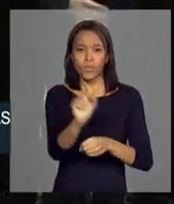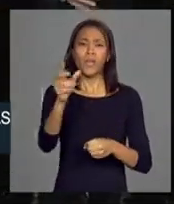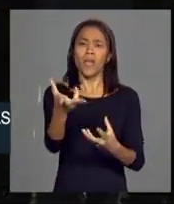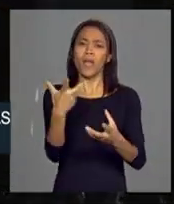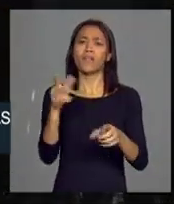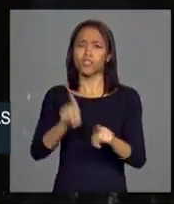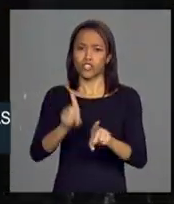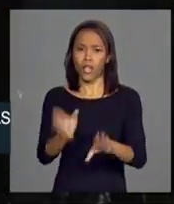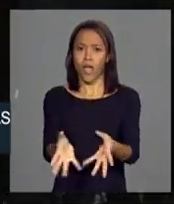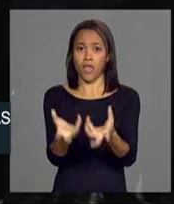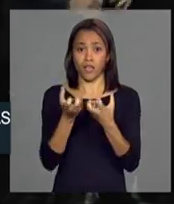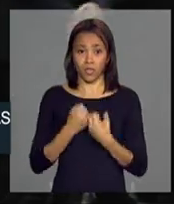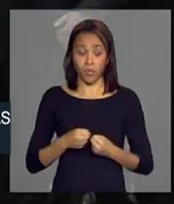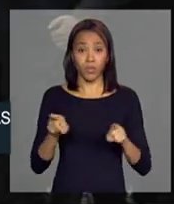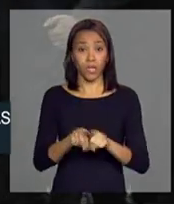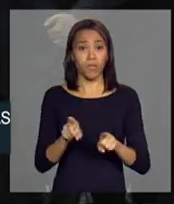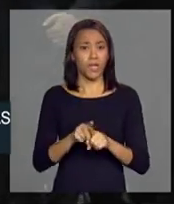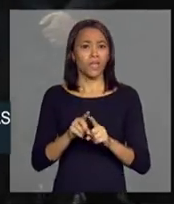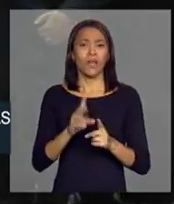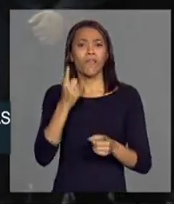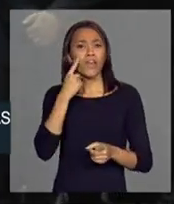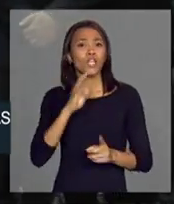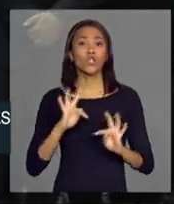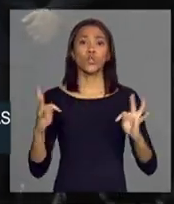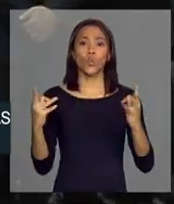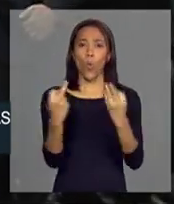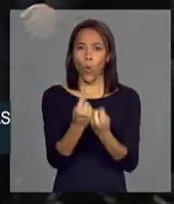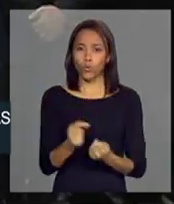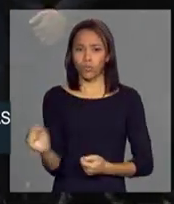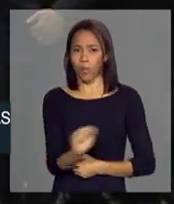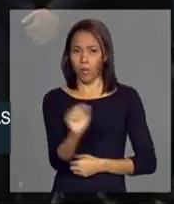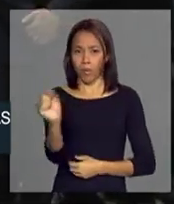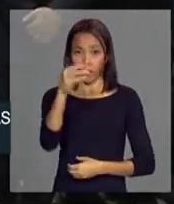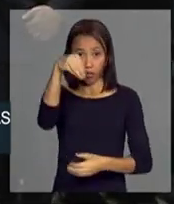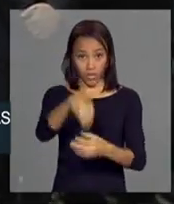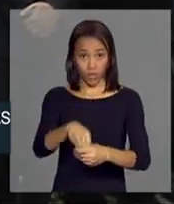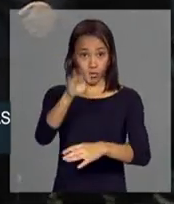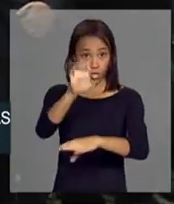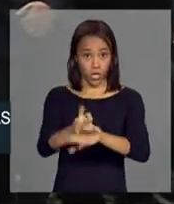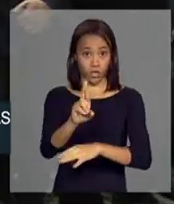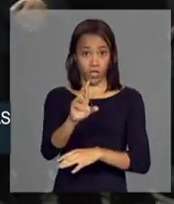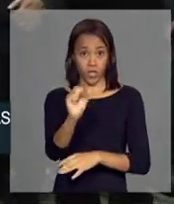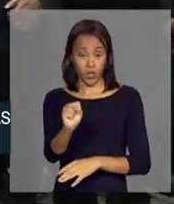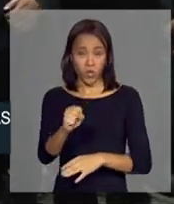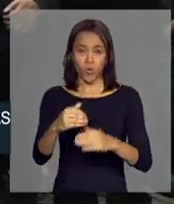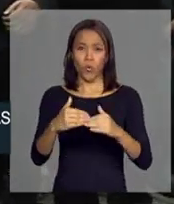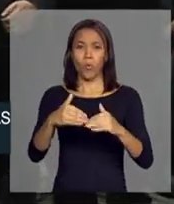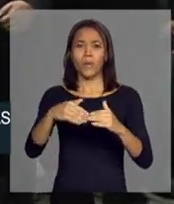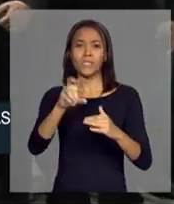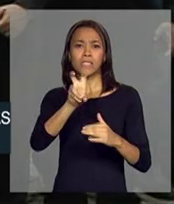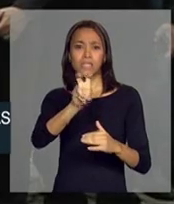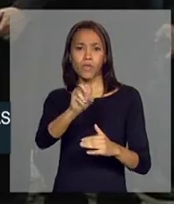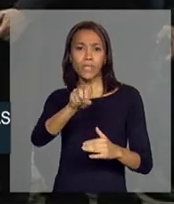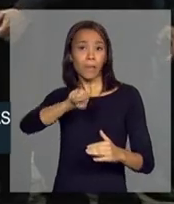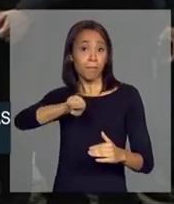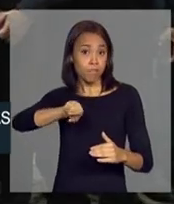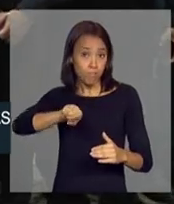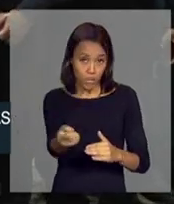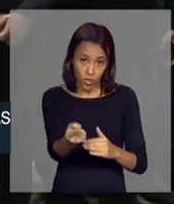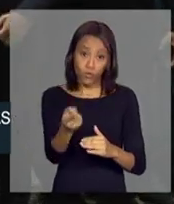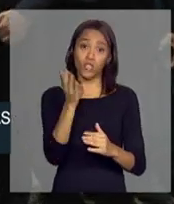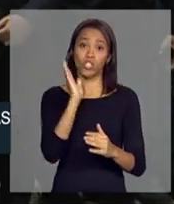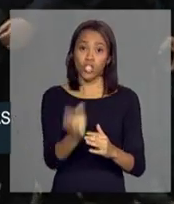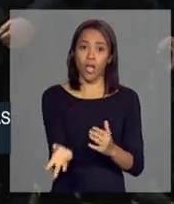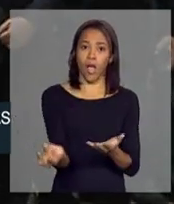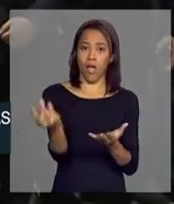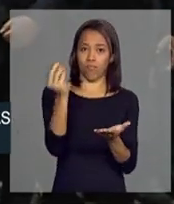escavadeiras a previsão é que todos os municípios gaúchos com menos de 59 mil habitantes e que aderiram ao